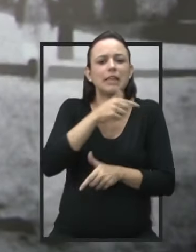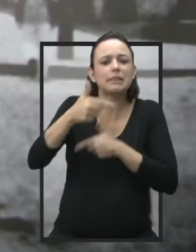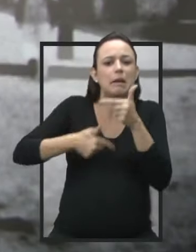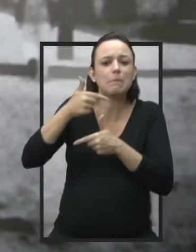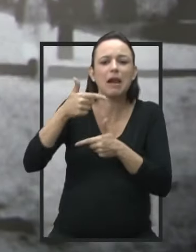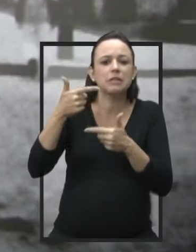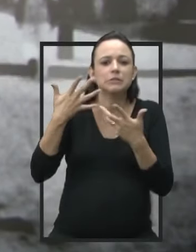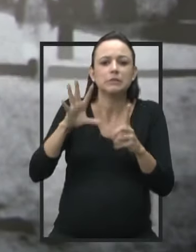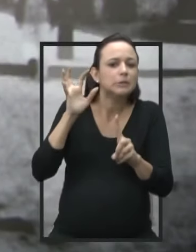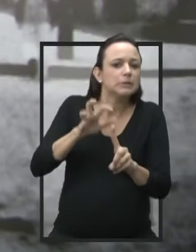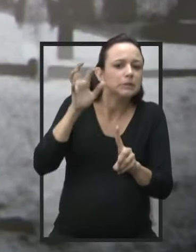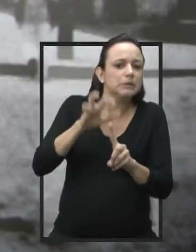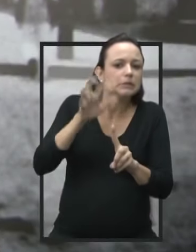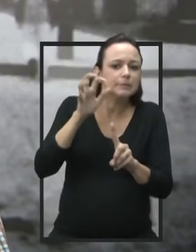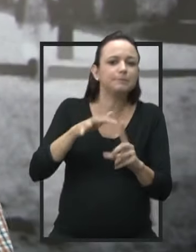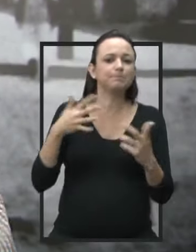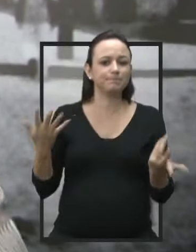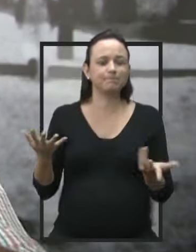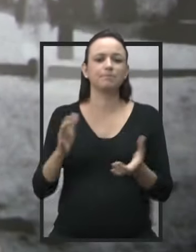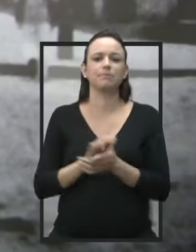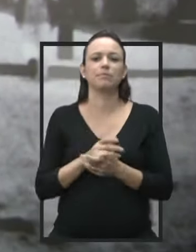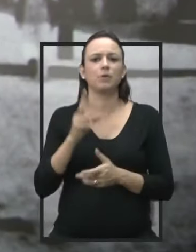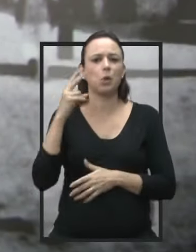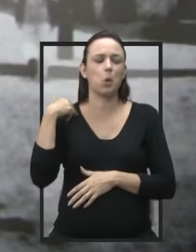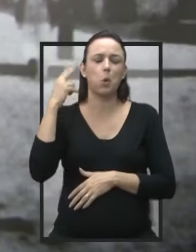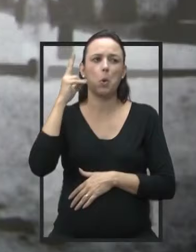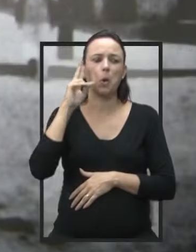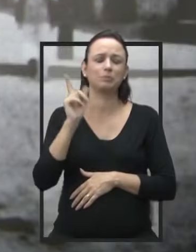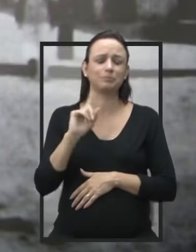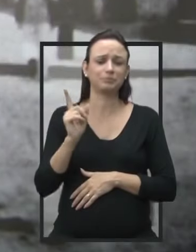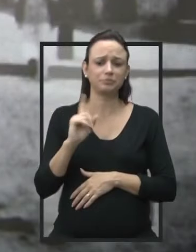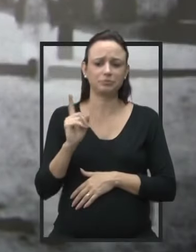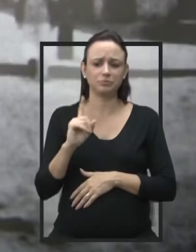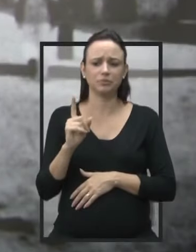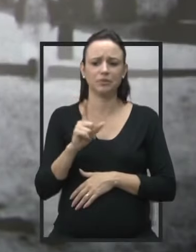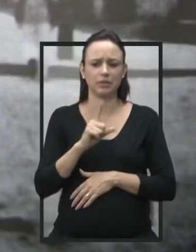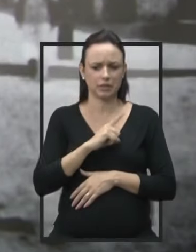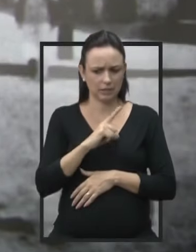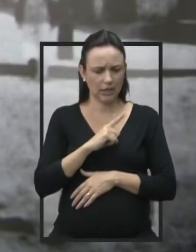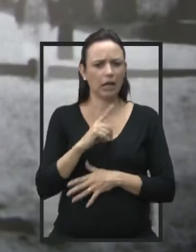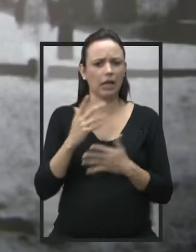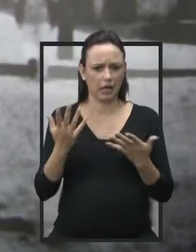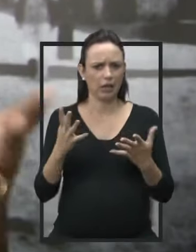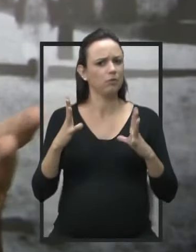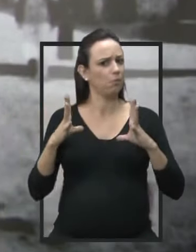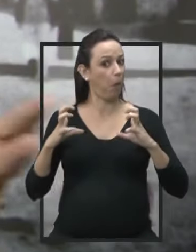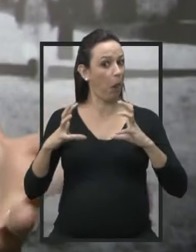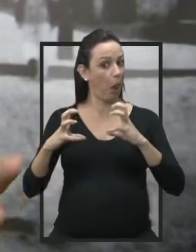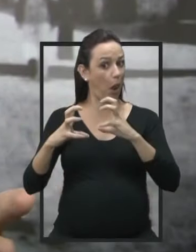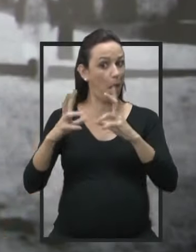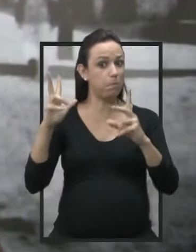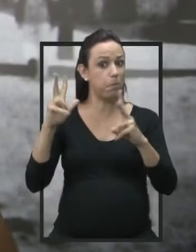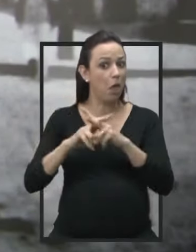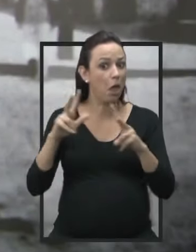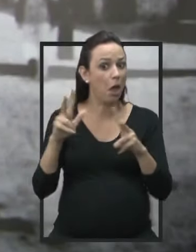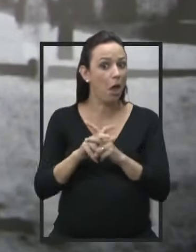Então, ali ficou bem claro, e eu não lembro de ter... teve brigas fenomenais,